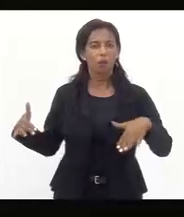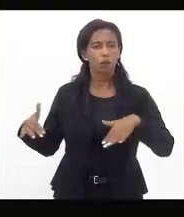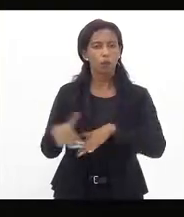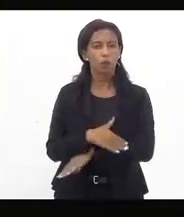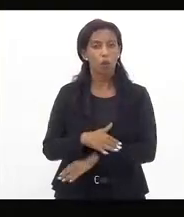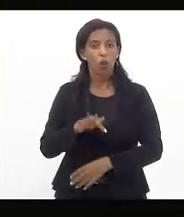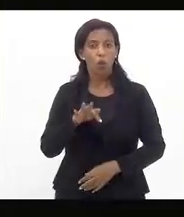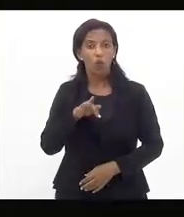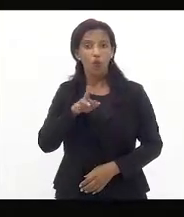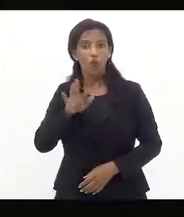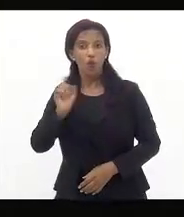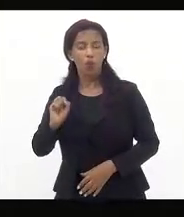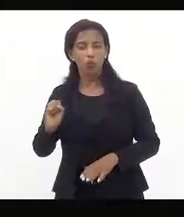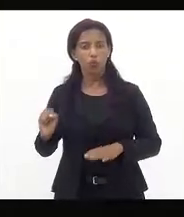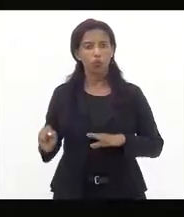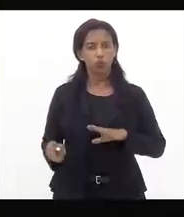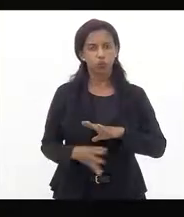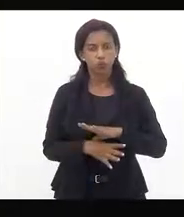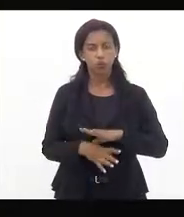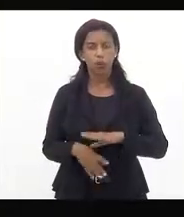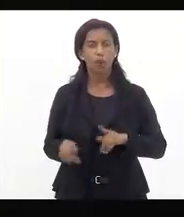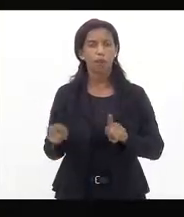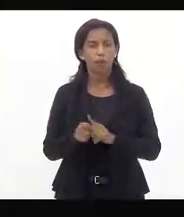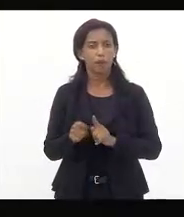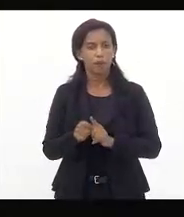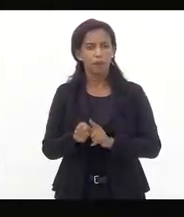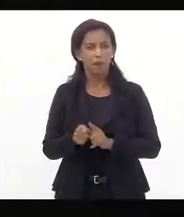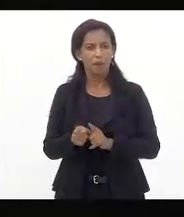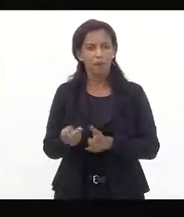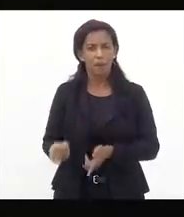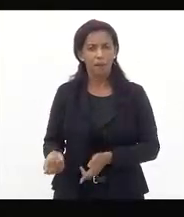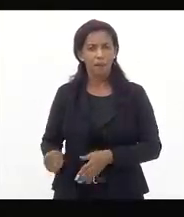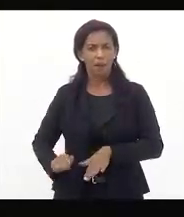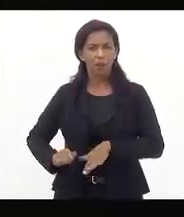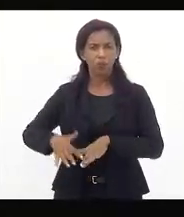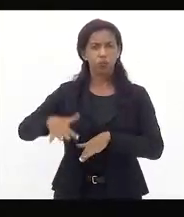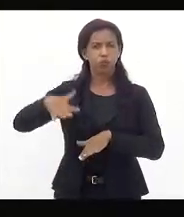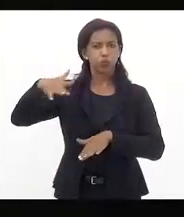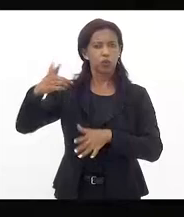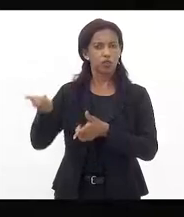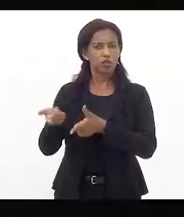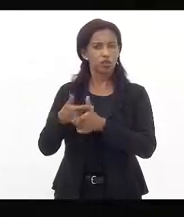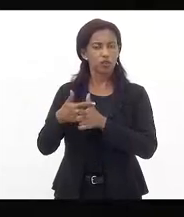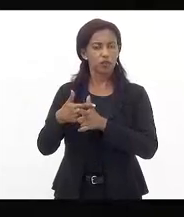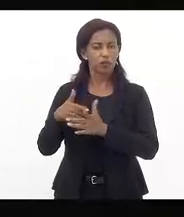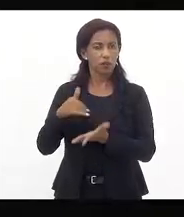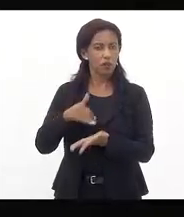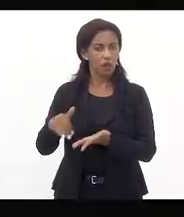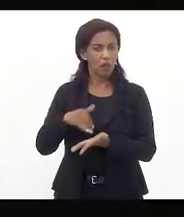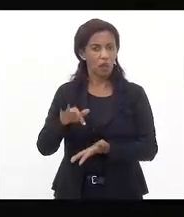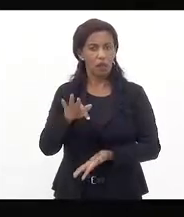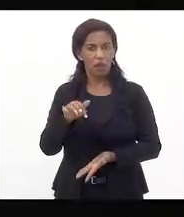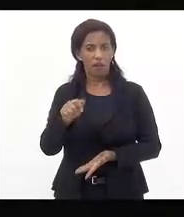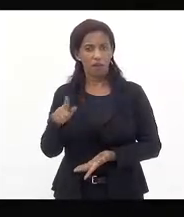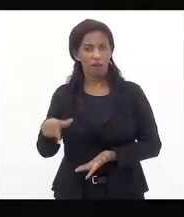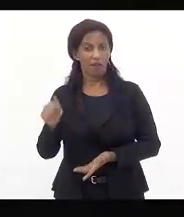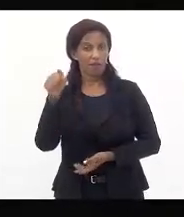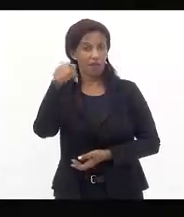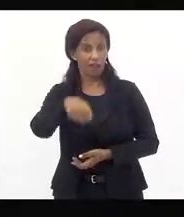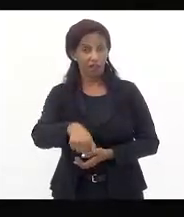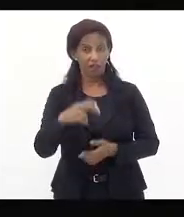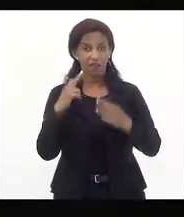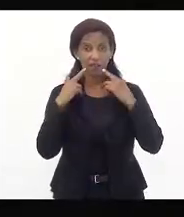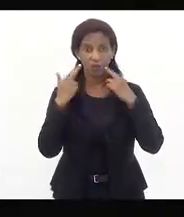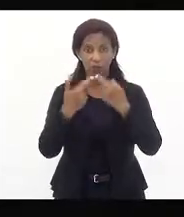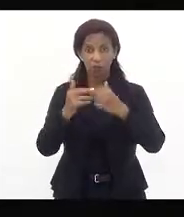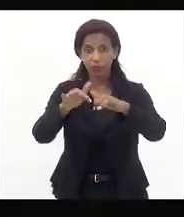fundo público a retroalimentar uma dívida que o secretário de Fazenda, aqui em